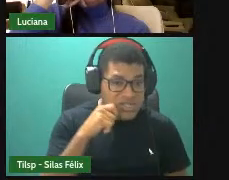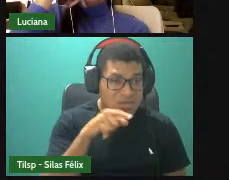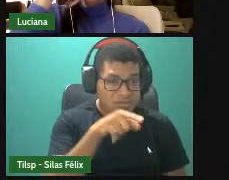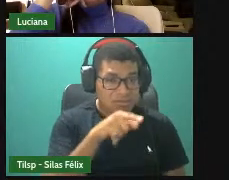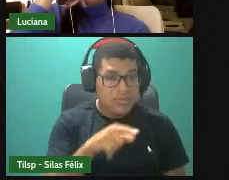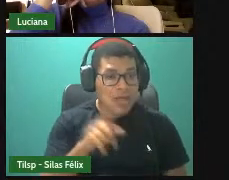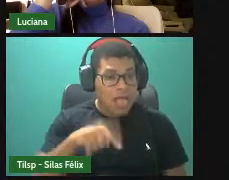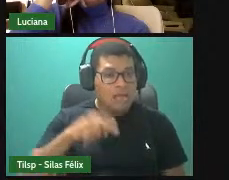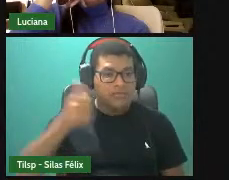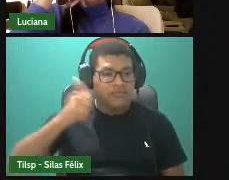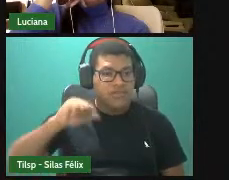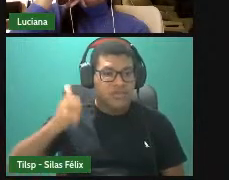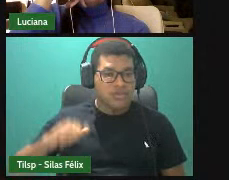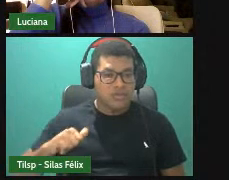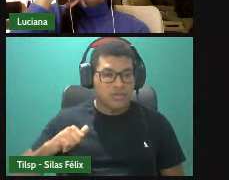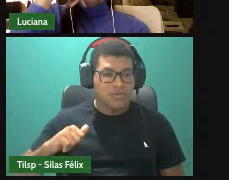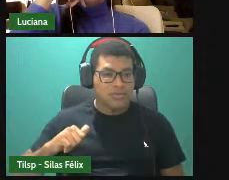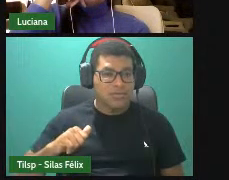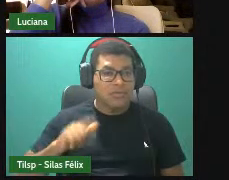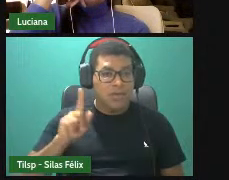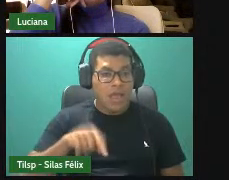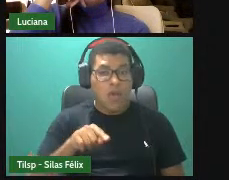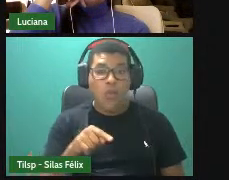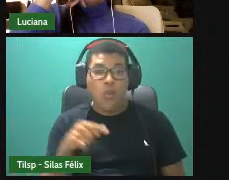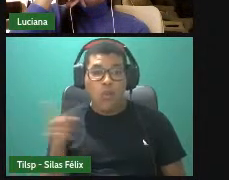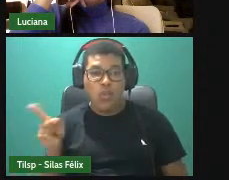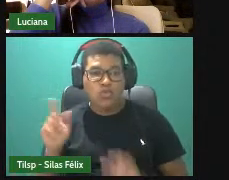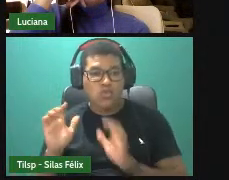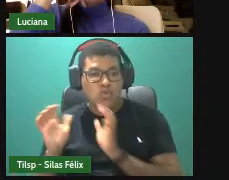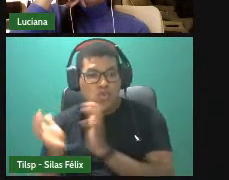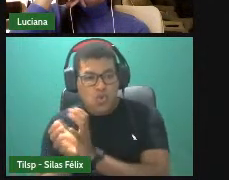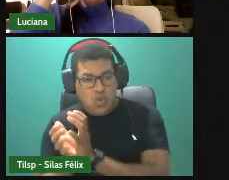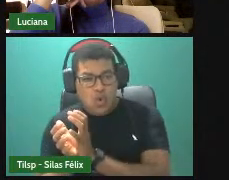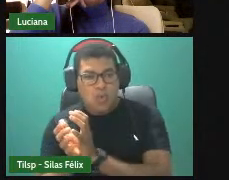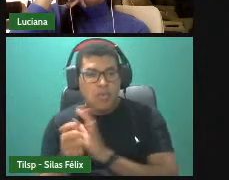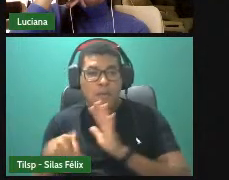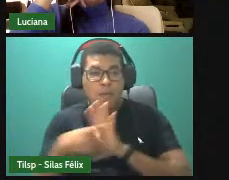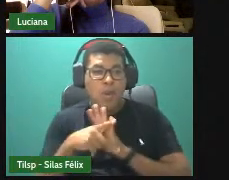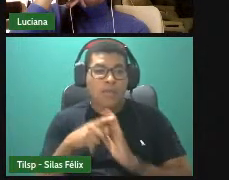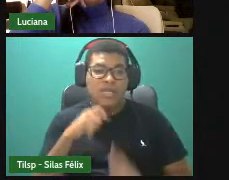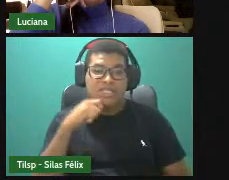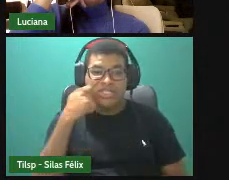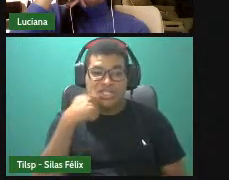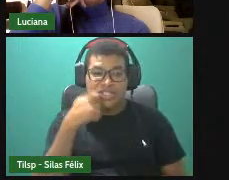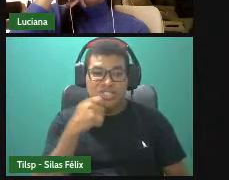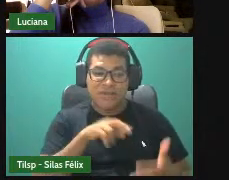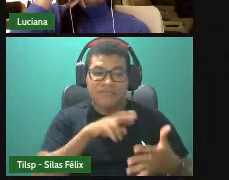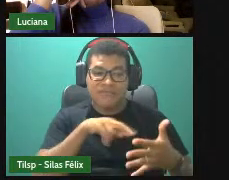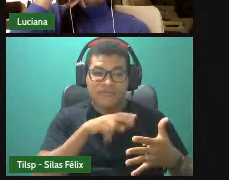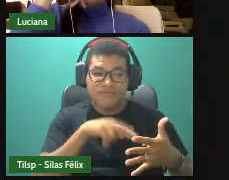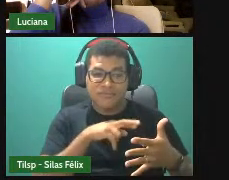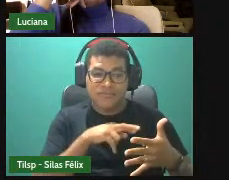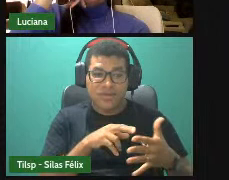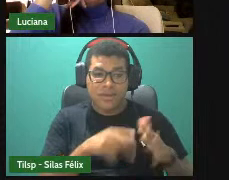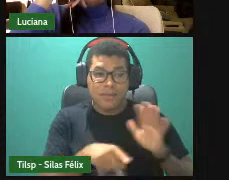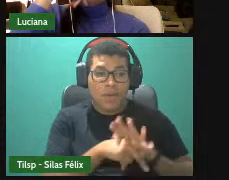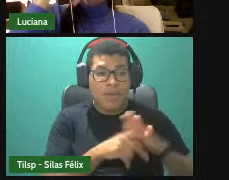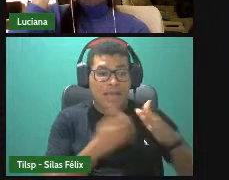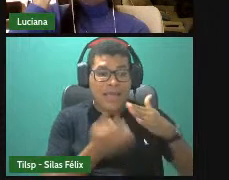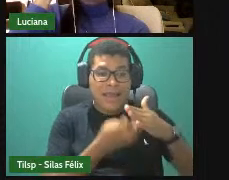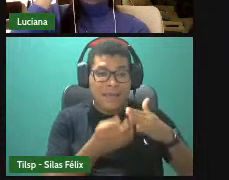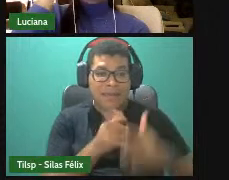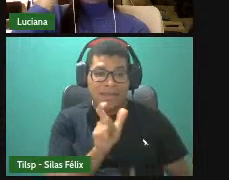avaliado, ele é auditado por um corpo de peritos do plano de saúde, da empresa de plano de saúde, e